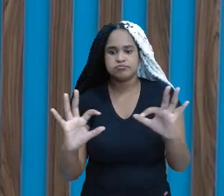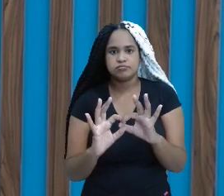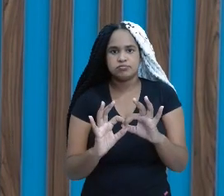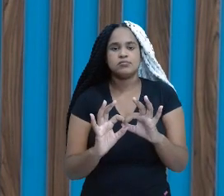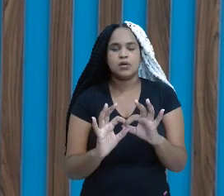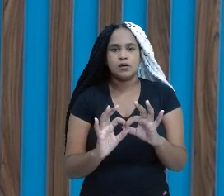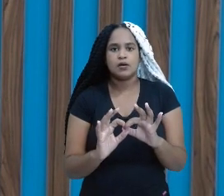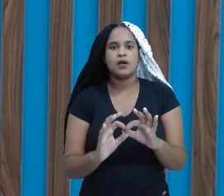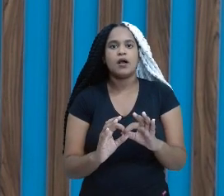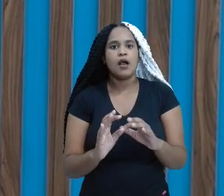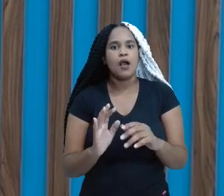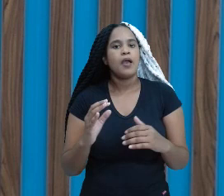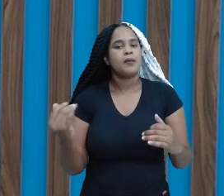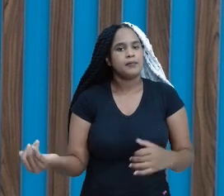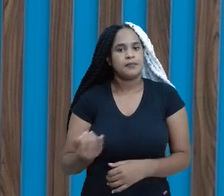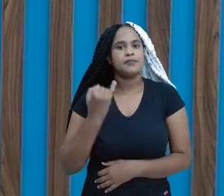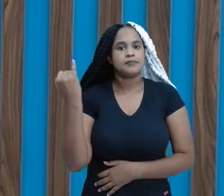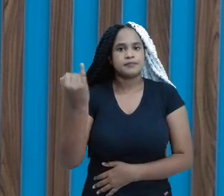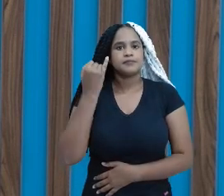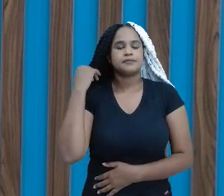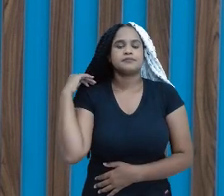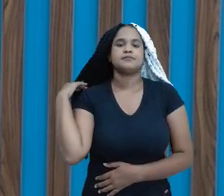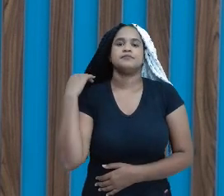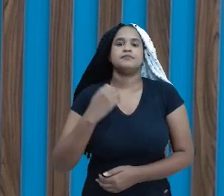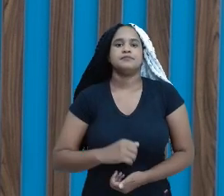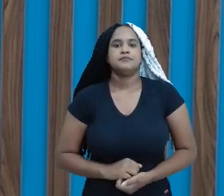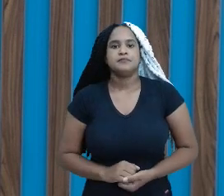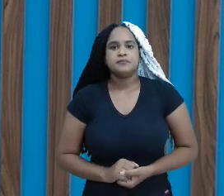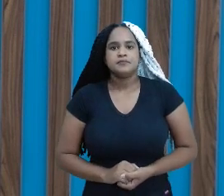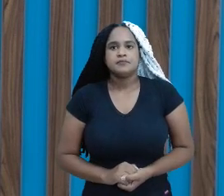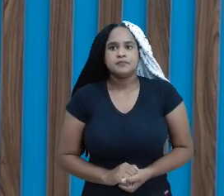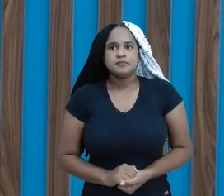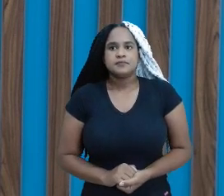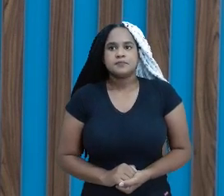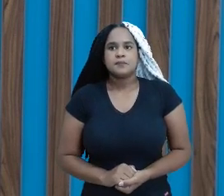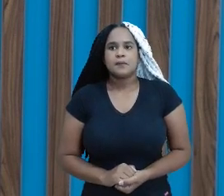do estudante também é muito importante.